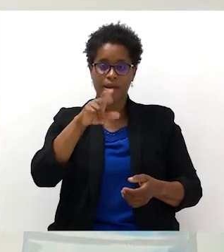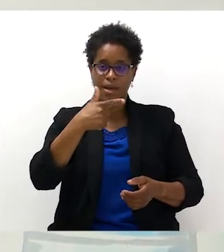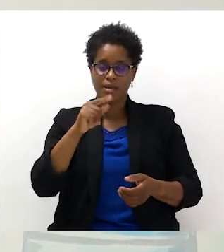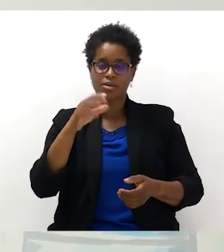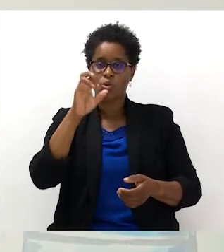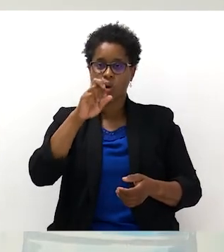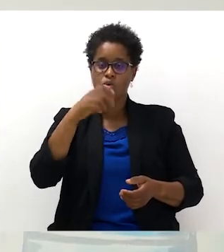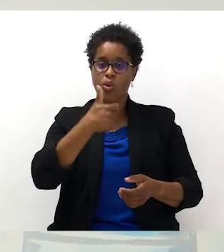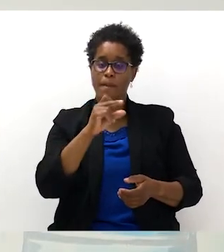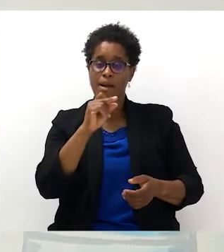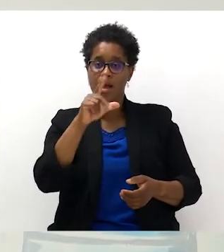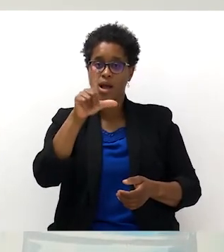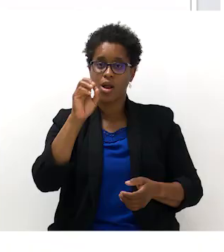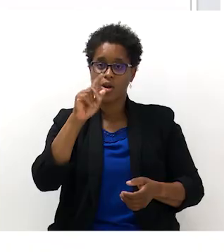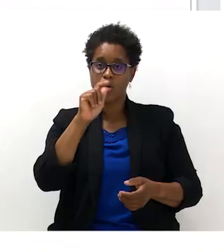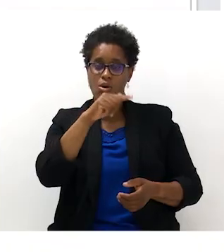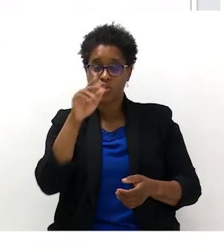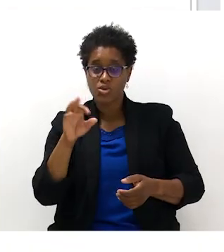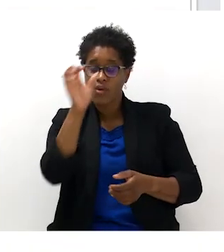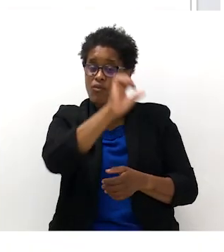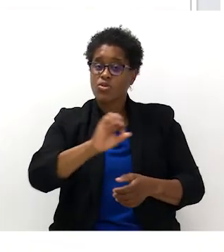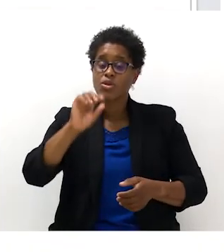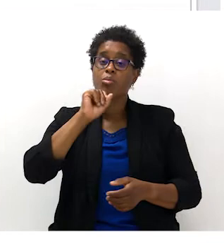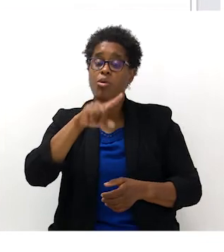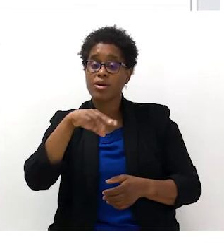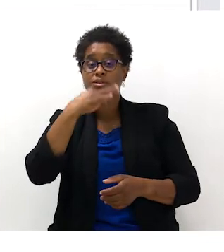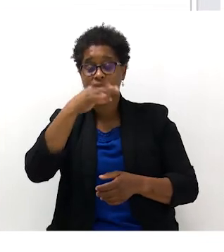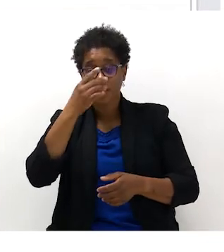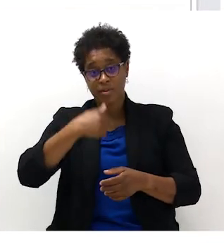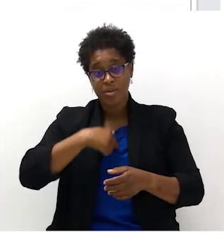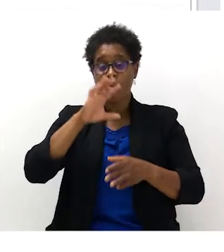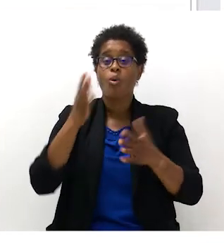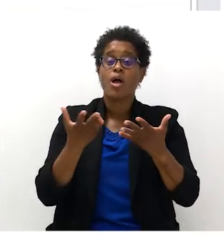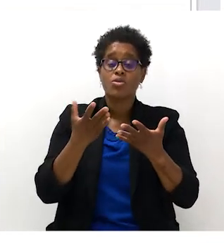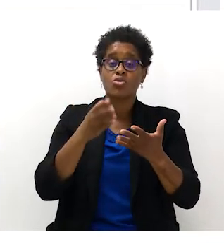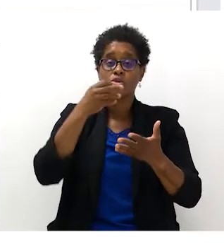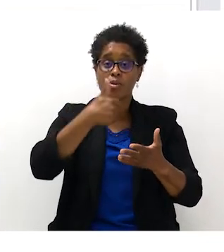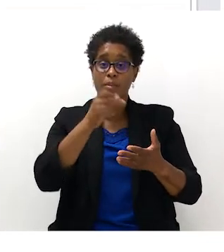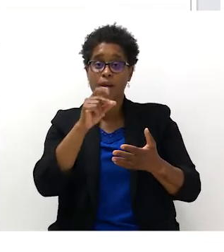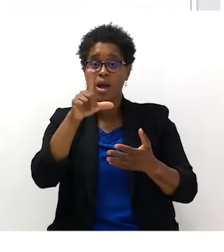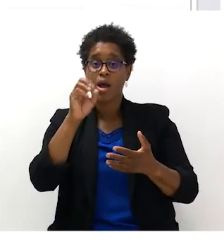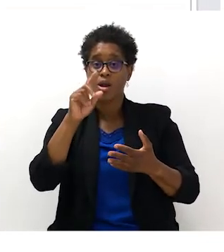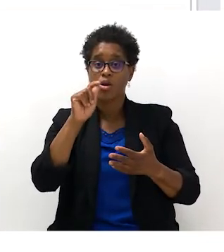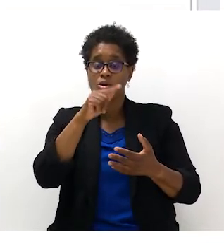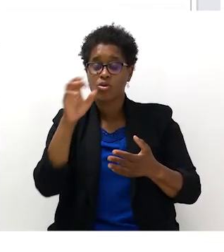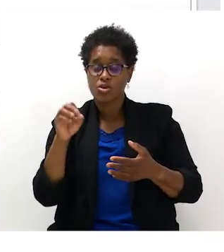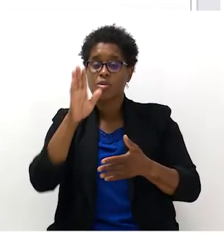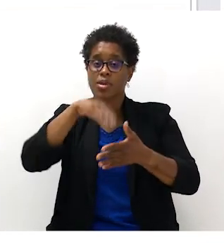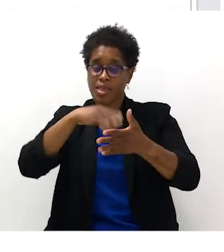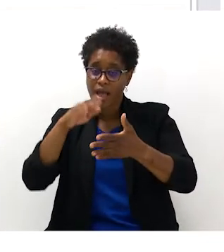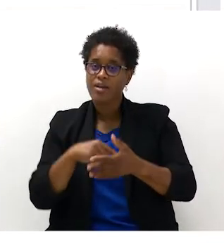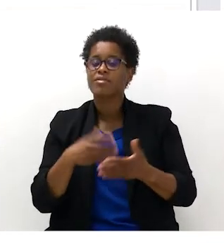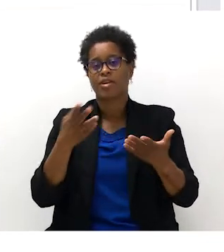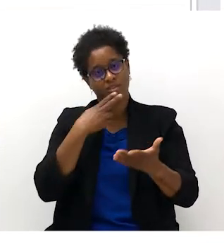quantos balões é que vocês pintaram? Vocês certamente pintaram 2 balões, não